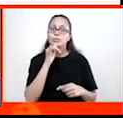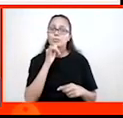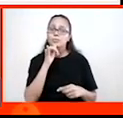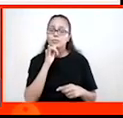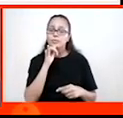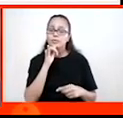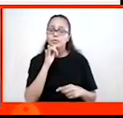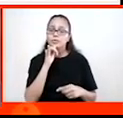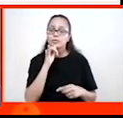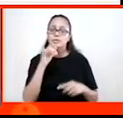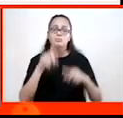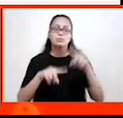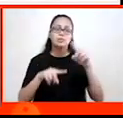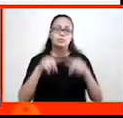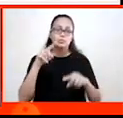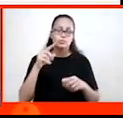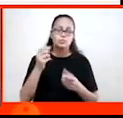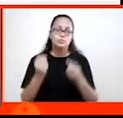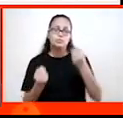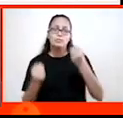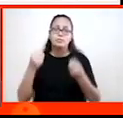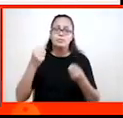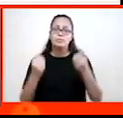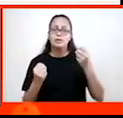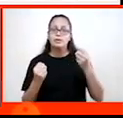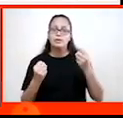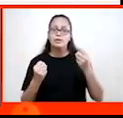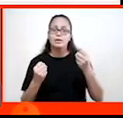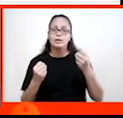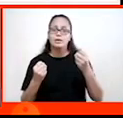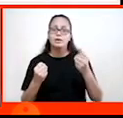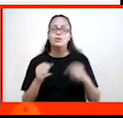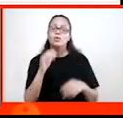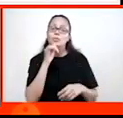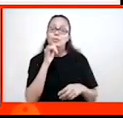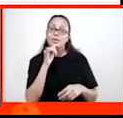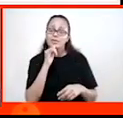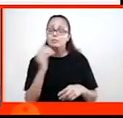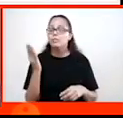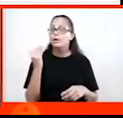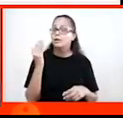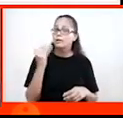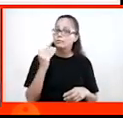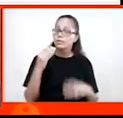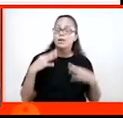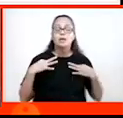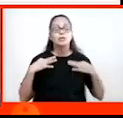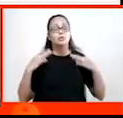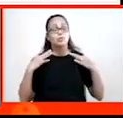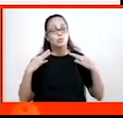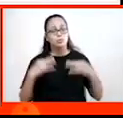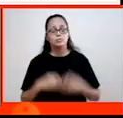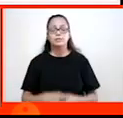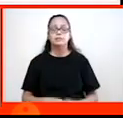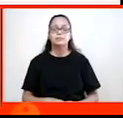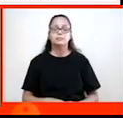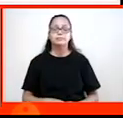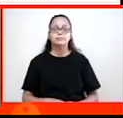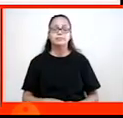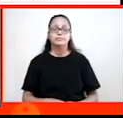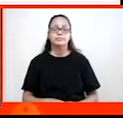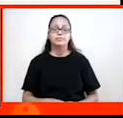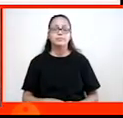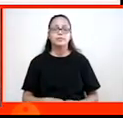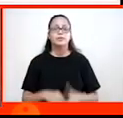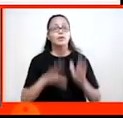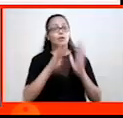é a indústria que produz os automóveis, e os bens não duráveis, como, por exemplo, alimento, vestuários, certo?